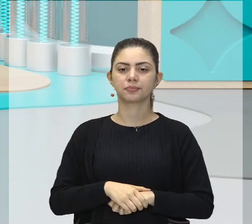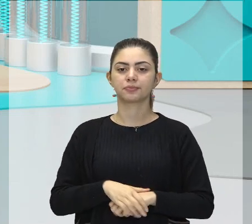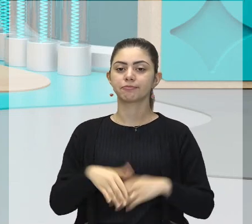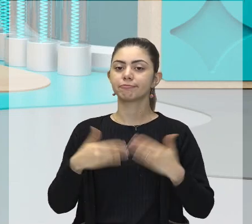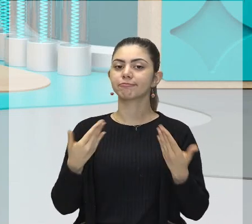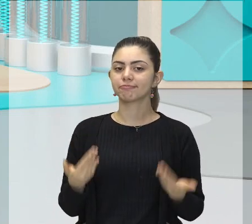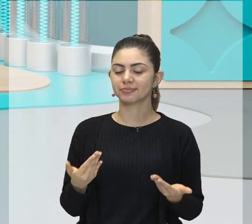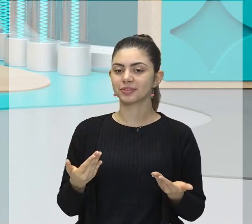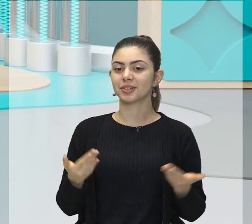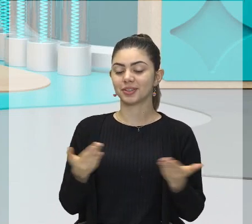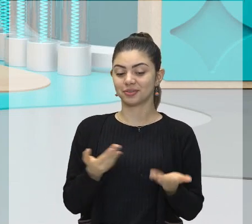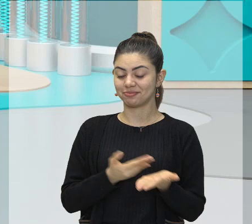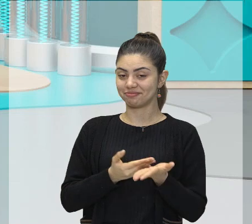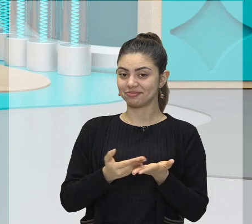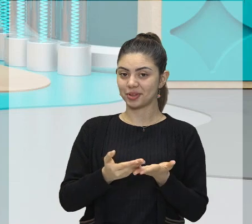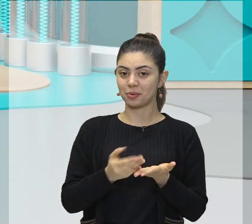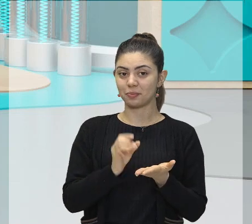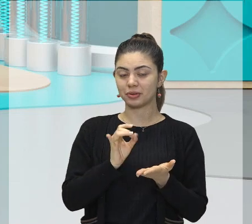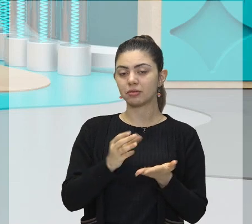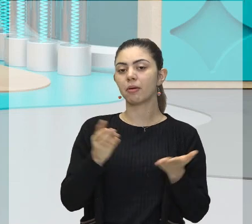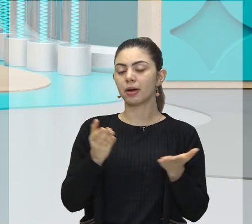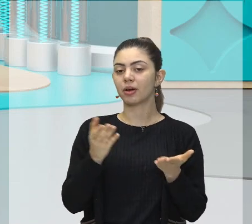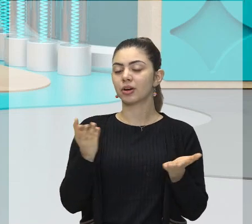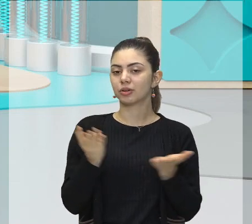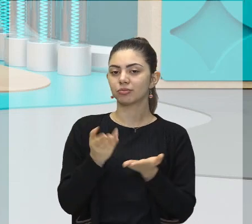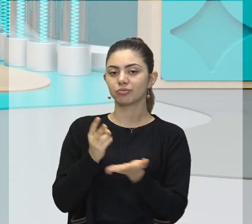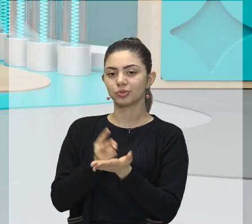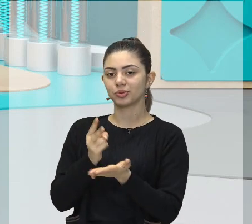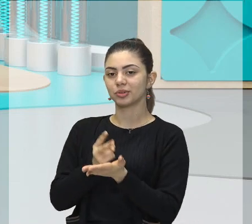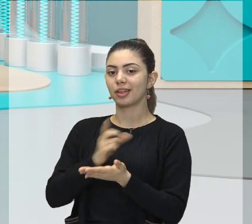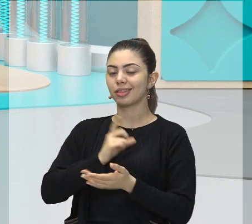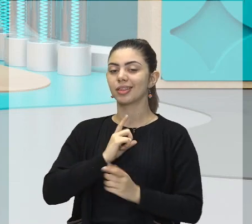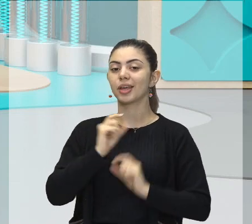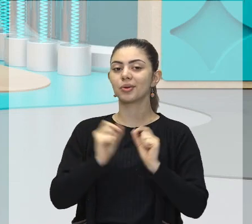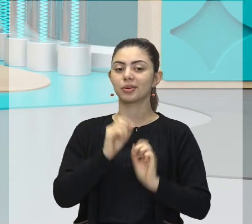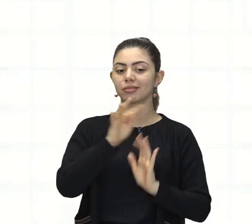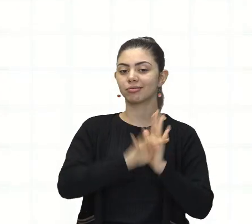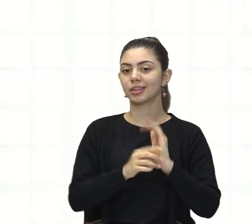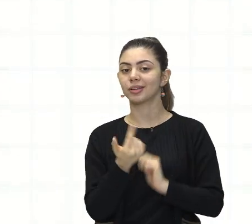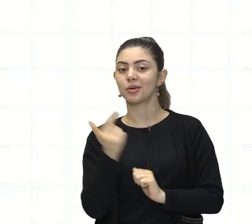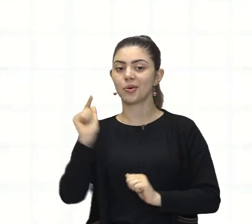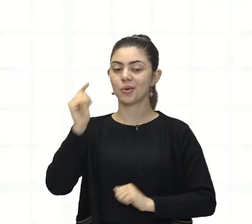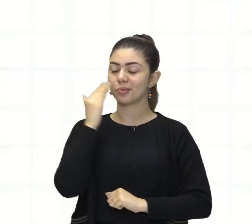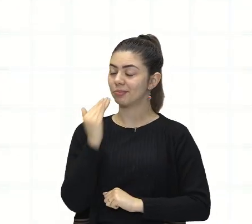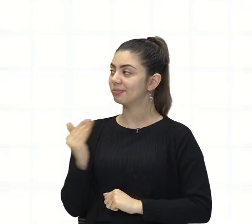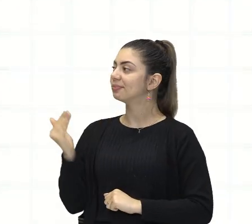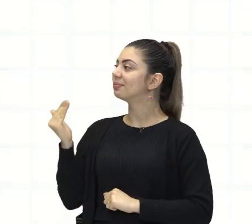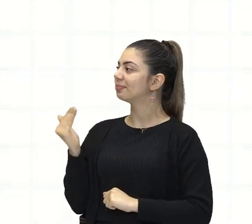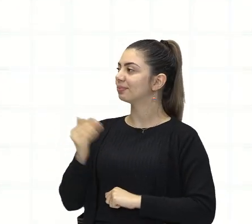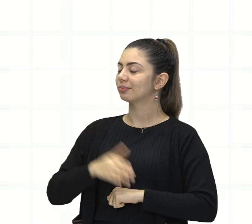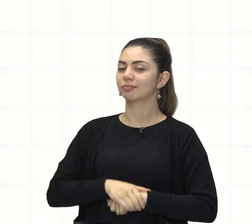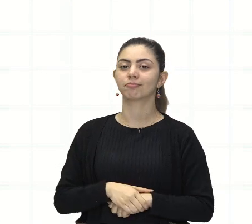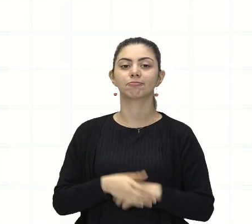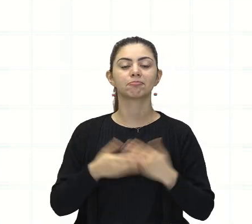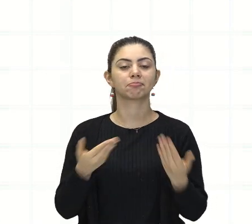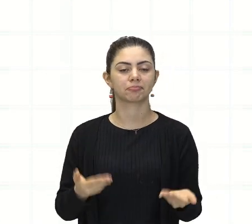esse é só o início. Nós temos aí mais um texto, agora,